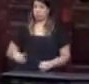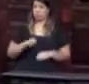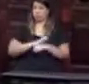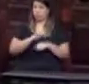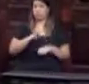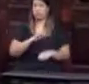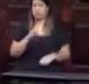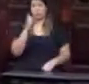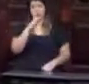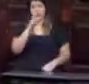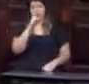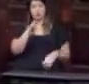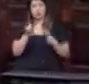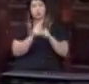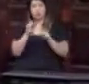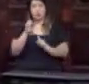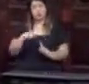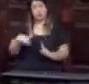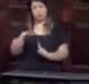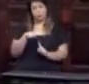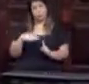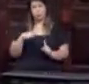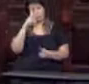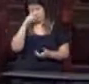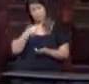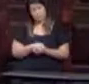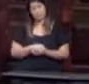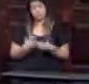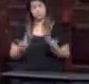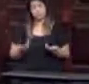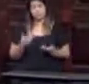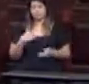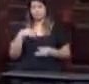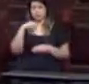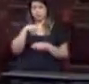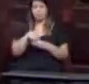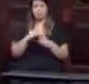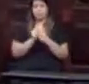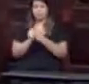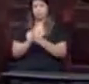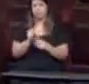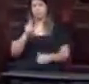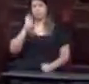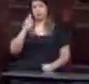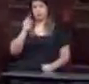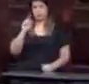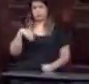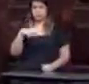ganha com essa medida. Então, meu voto é acompanhando o relator Edson Albertassi. Muito obrigado, senhor presidente.